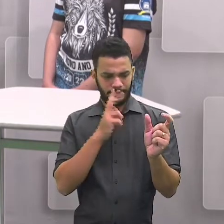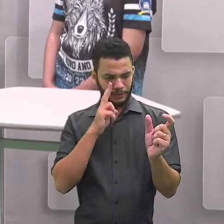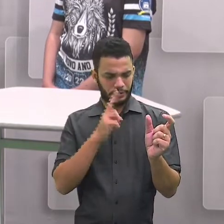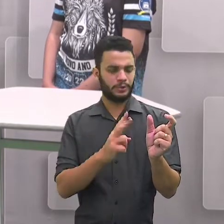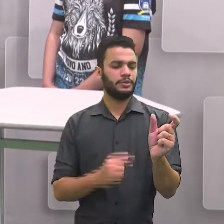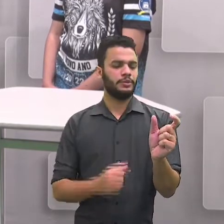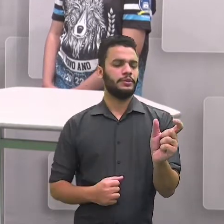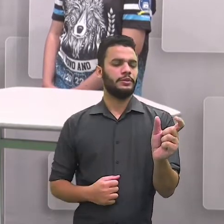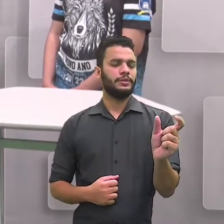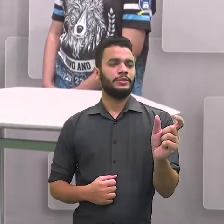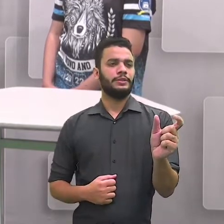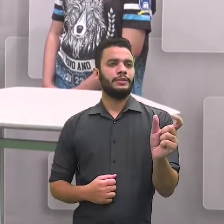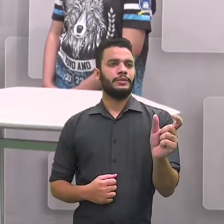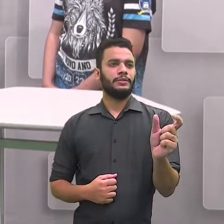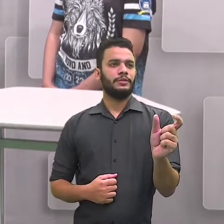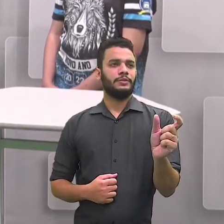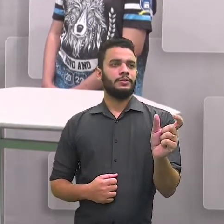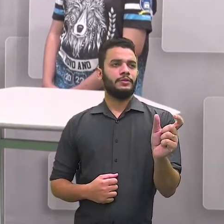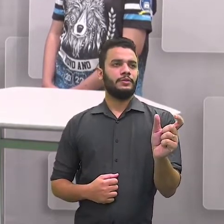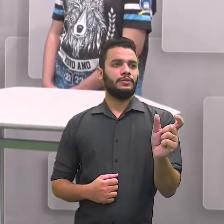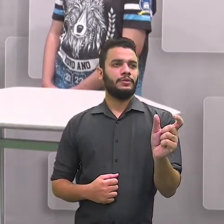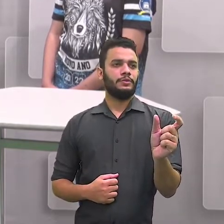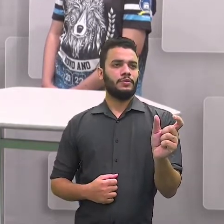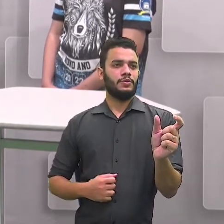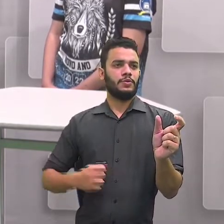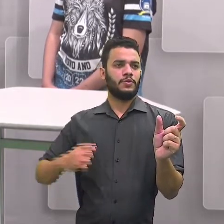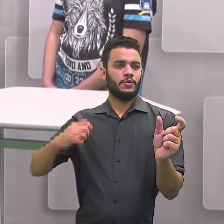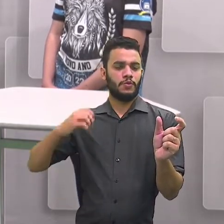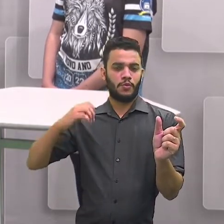Sua palavra está...